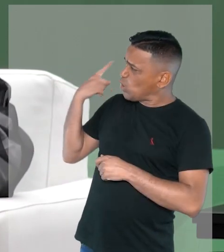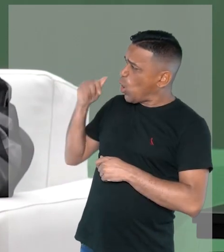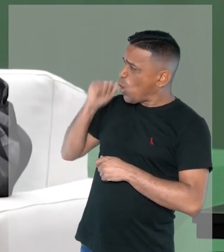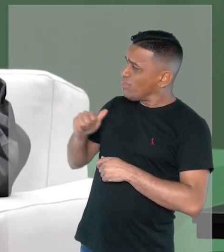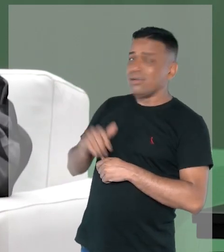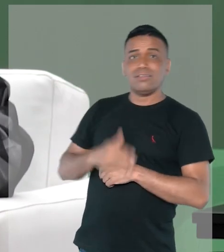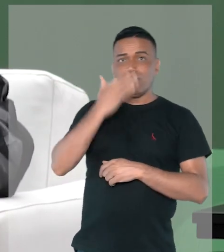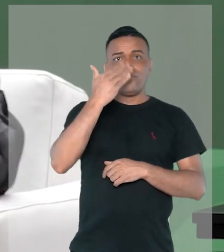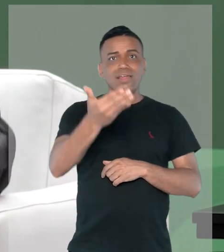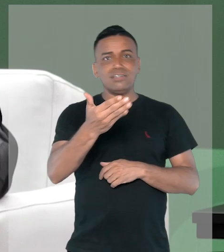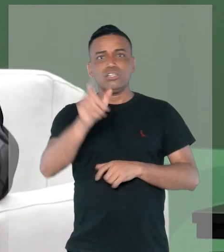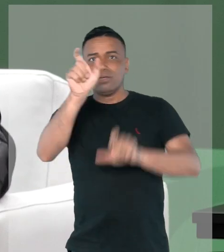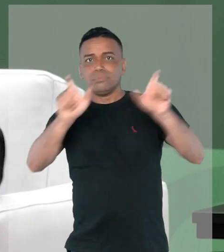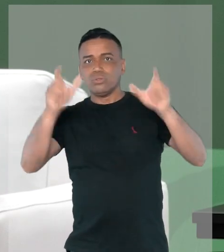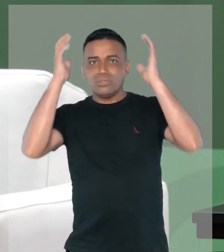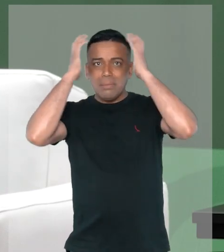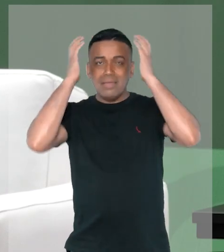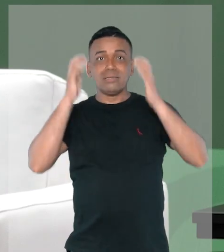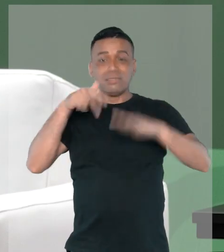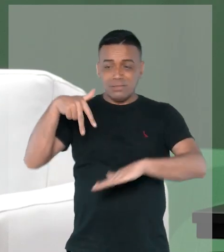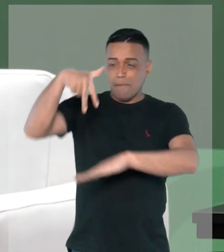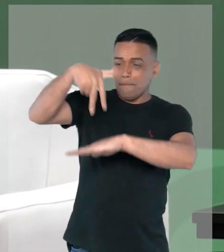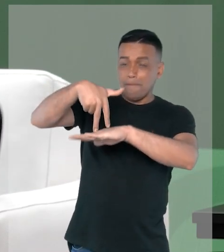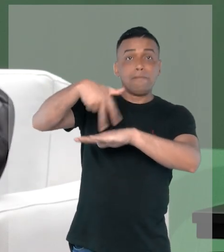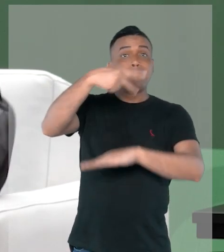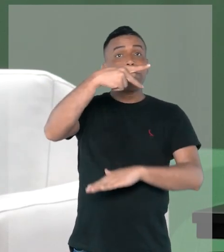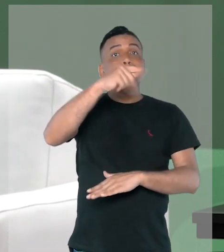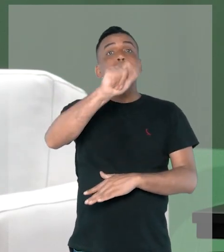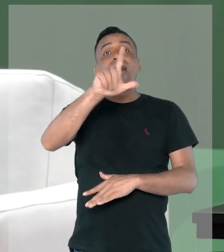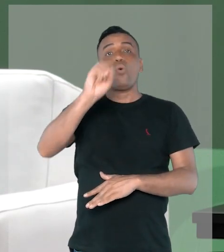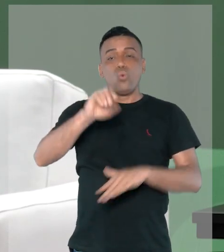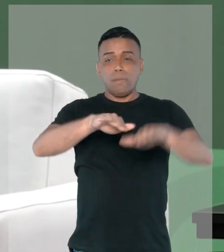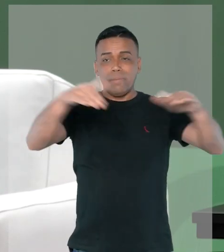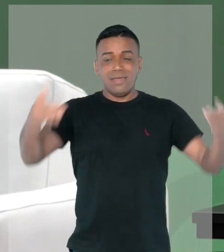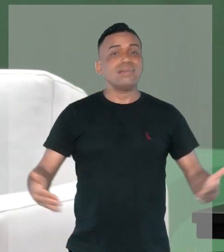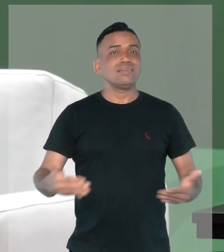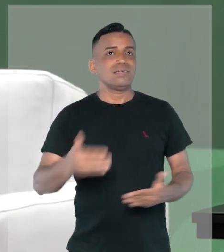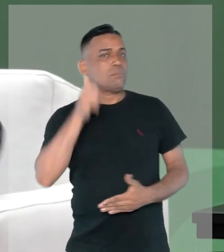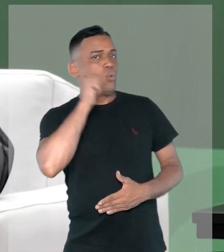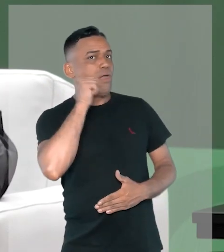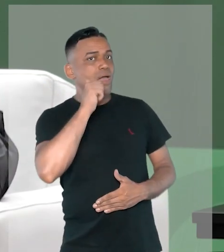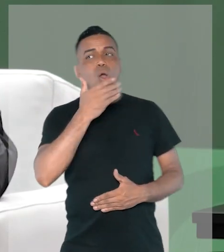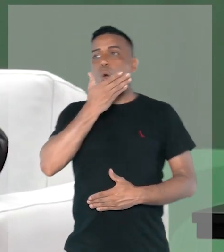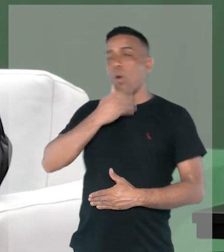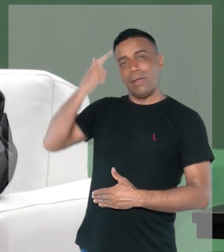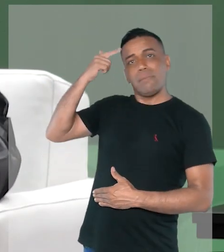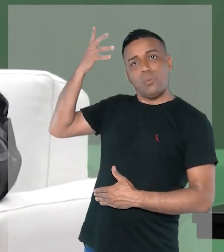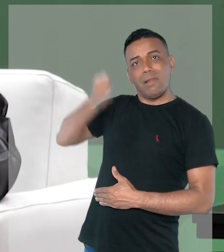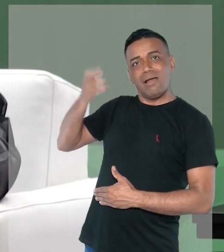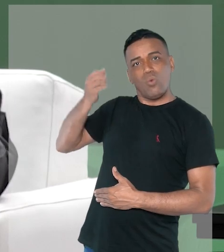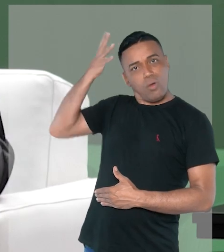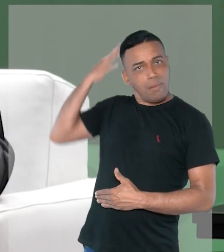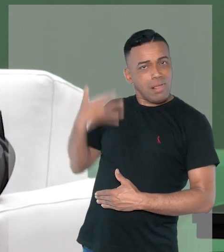Na minha frente tem umas cabeças de pessoas, mas tem um palco, tem uma mesa, e tem a senhora e um moço de cabelo branco aí do seu lado. Eu falei,